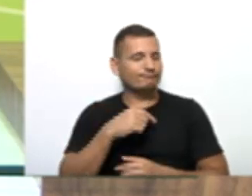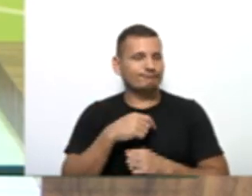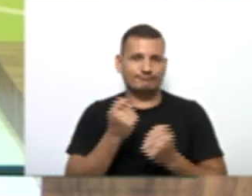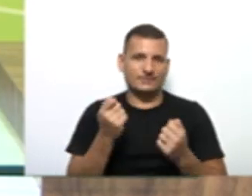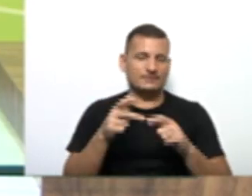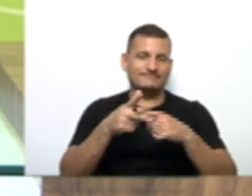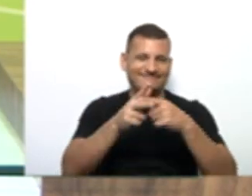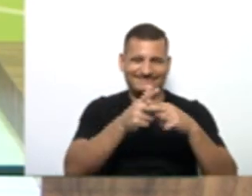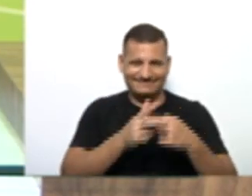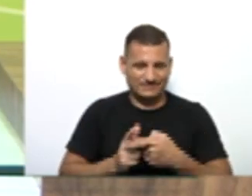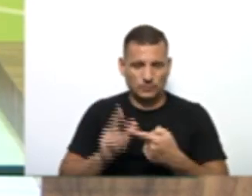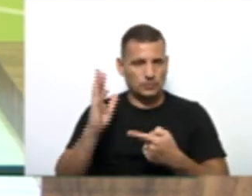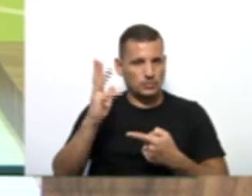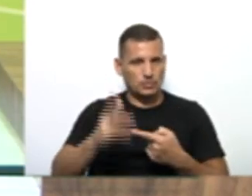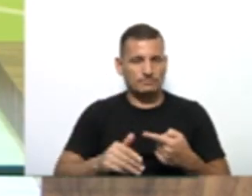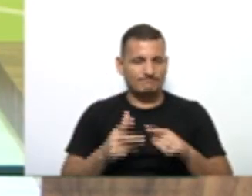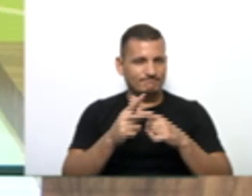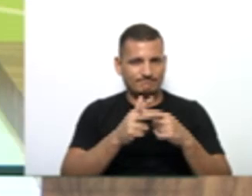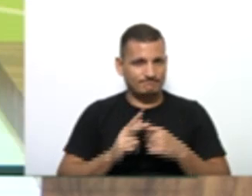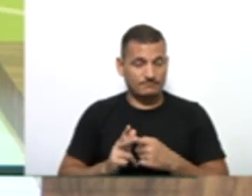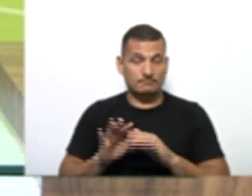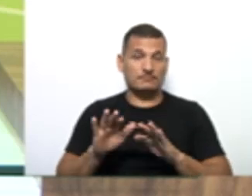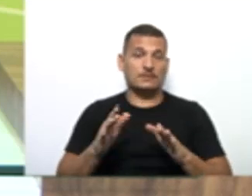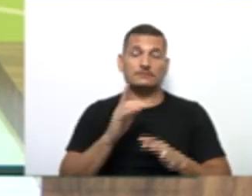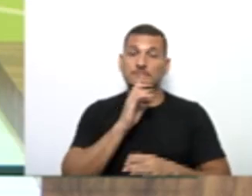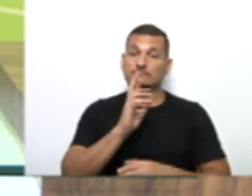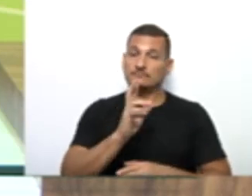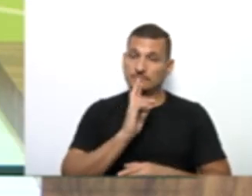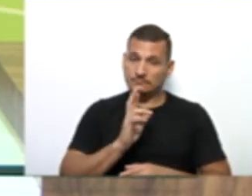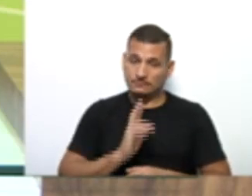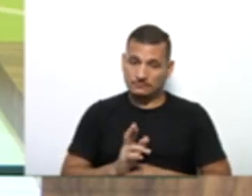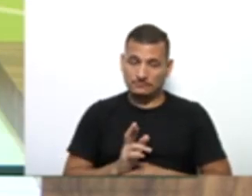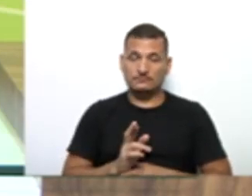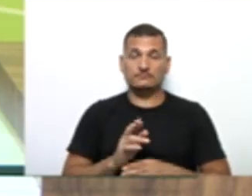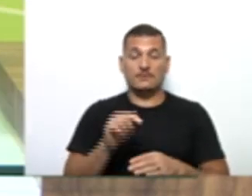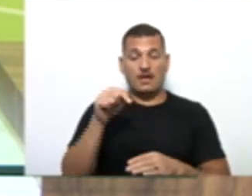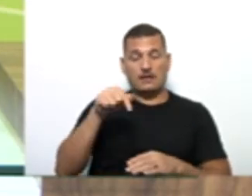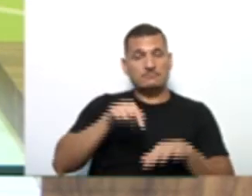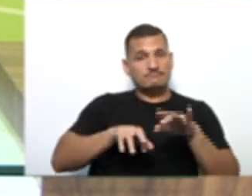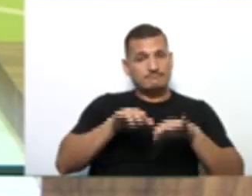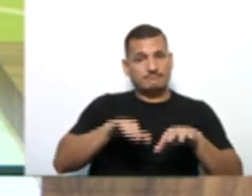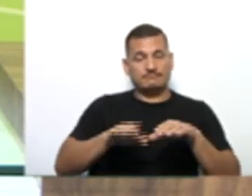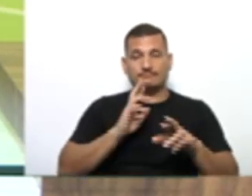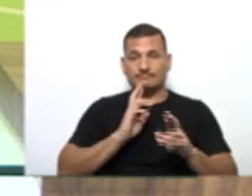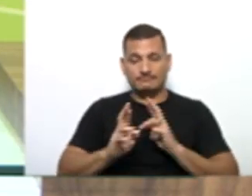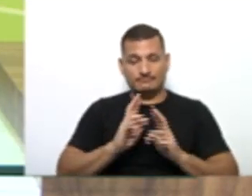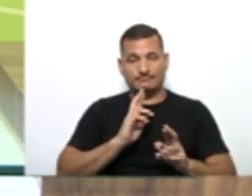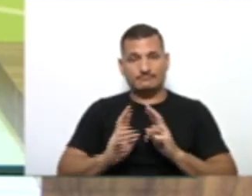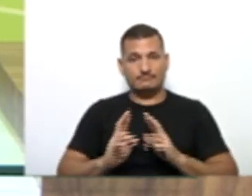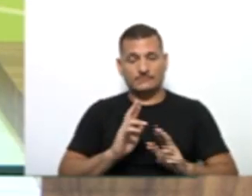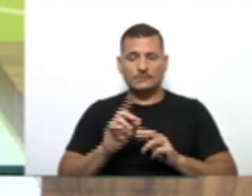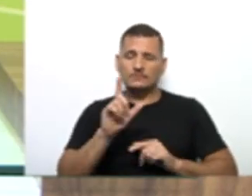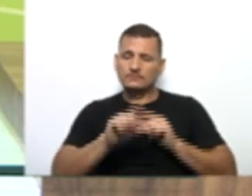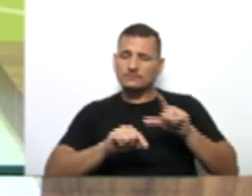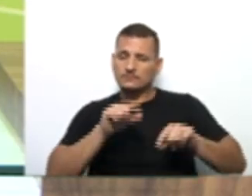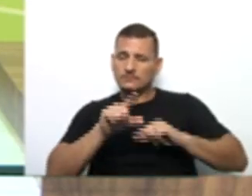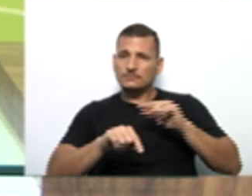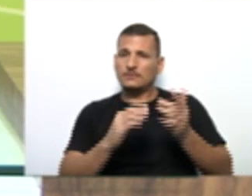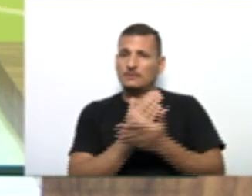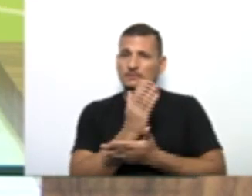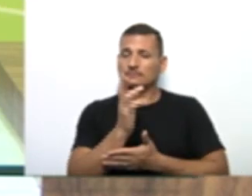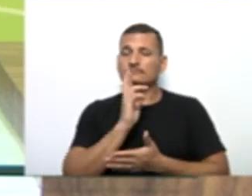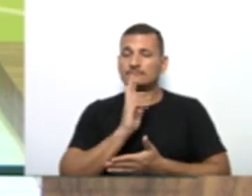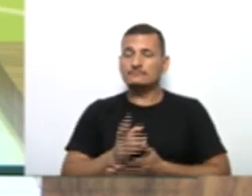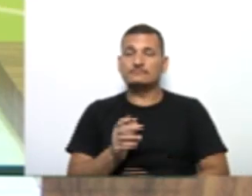todas as questões ao vivo, né? Mas eu vou responder as questões pelo chat. Então, nós selecionamos algumas respostas, né, de